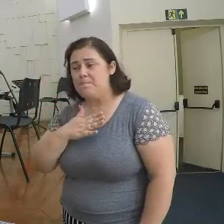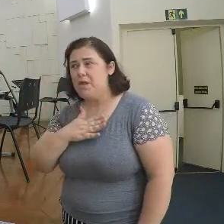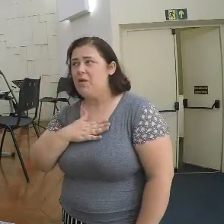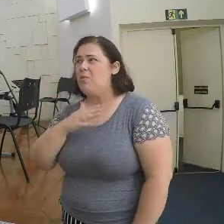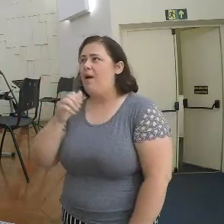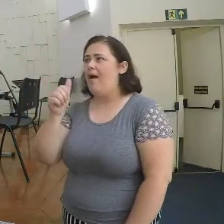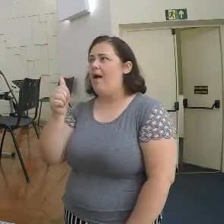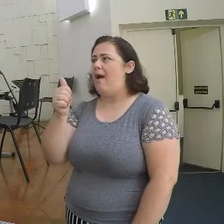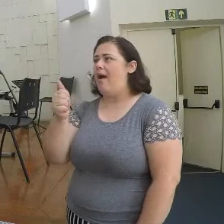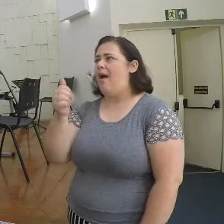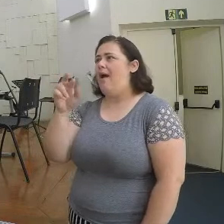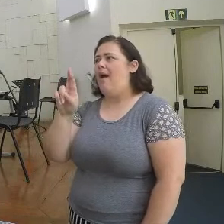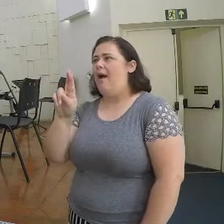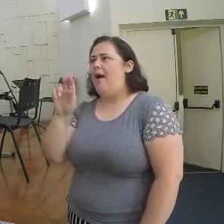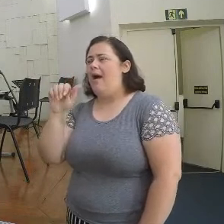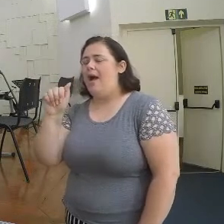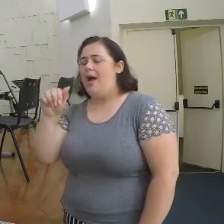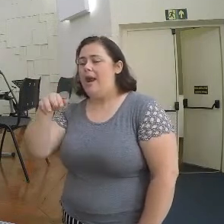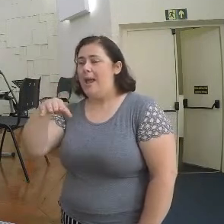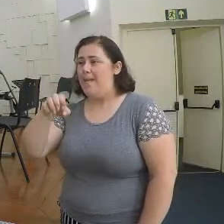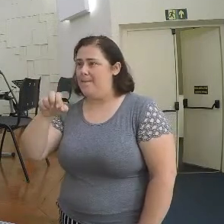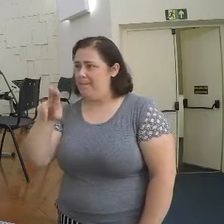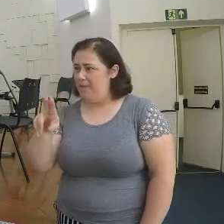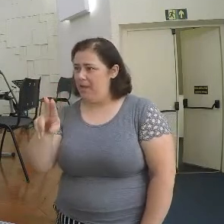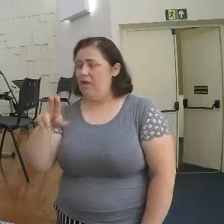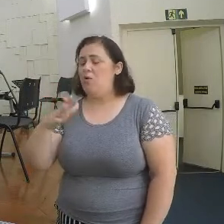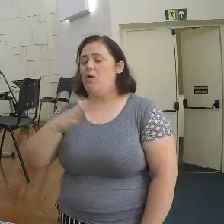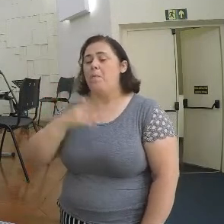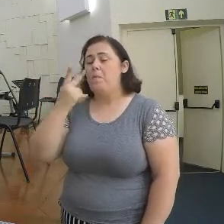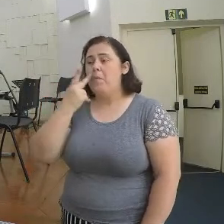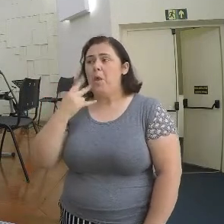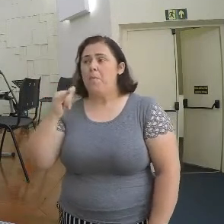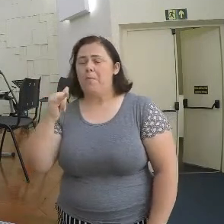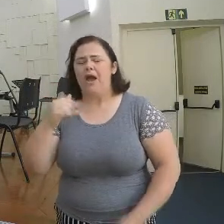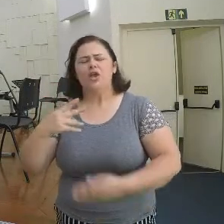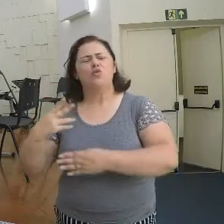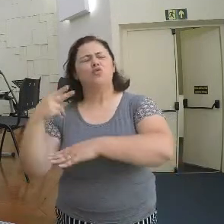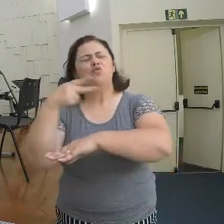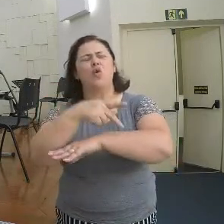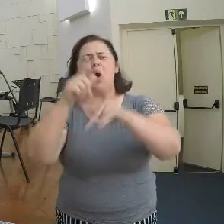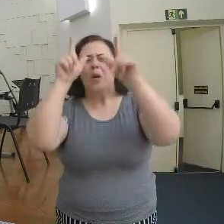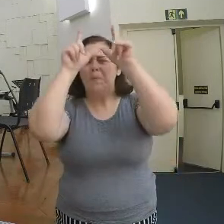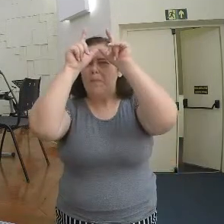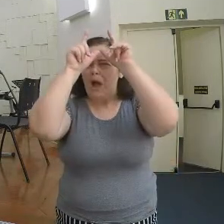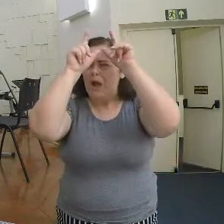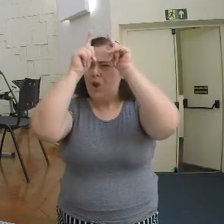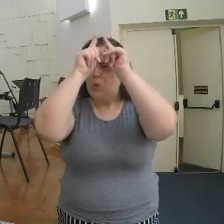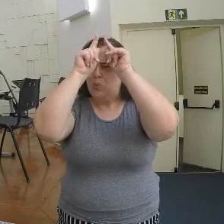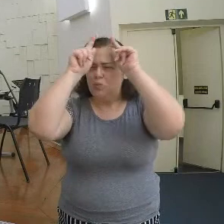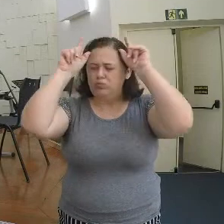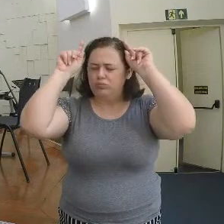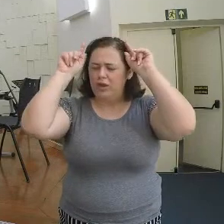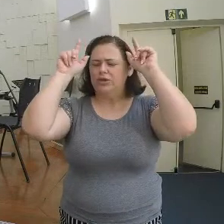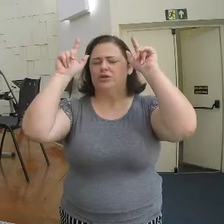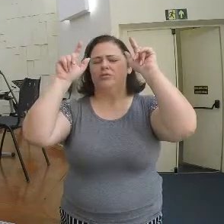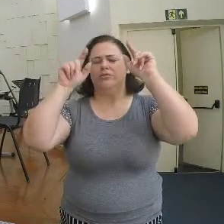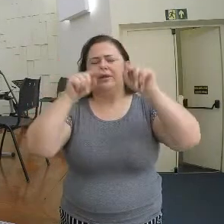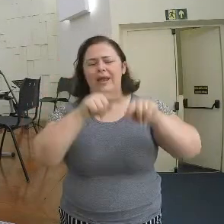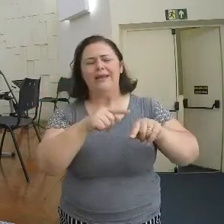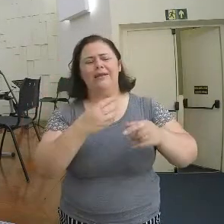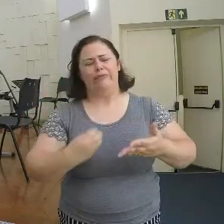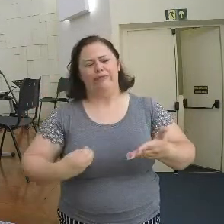pai. E desceu para o Egito, e ali viveu como estrangeiro com pouca gente. E ali veio a ser nação